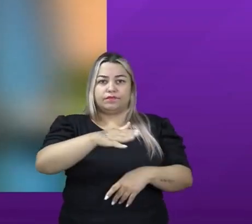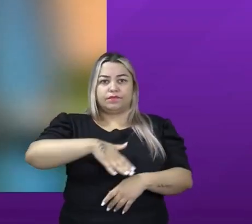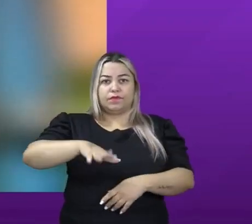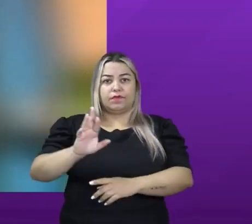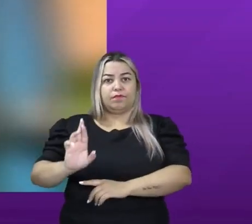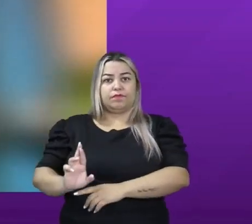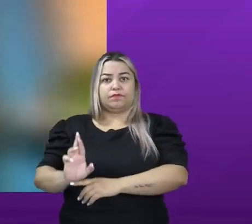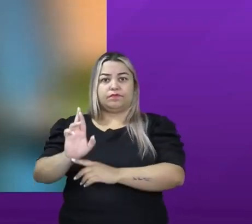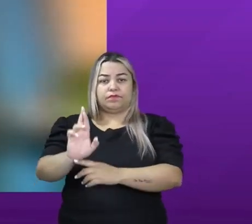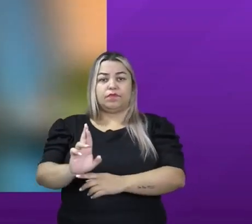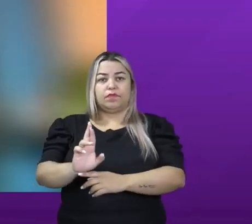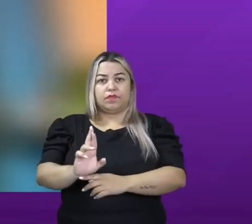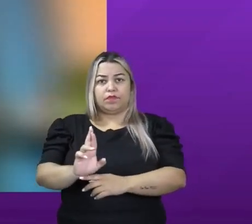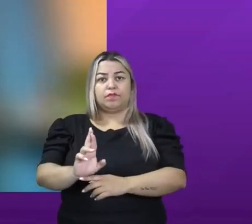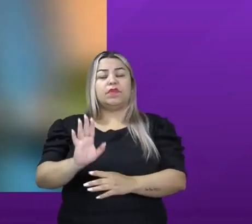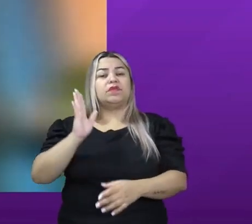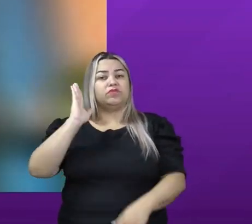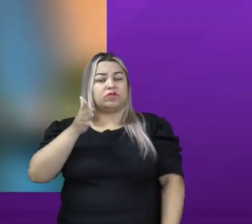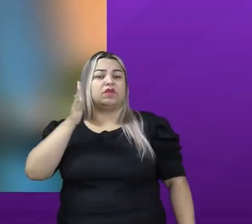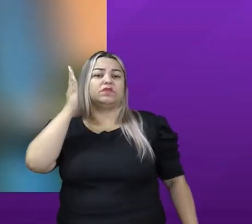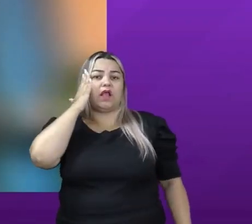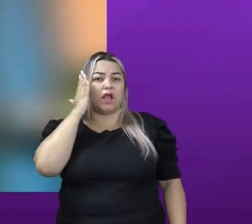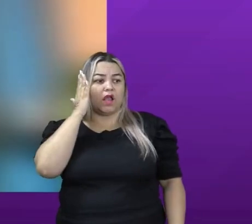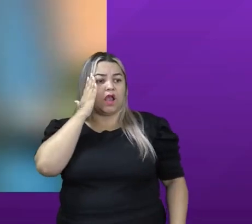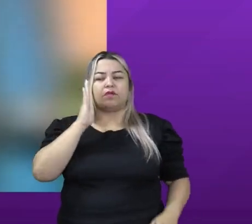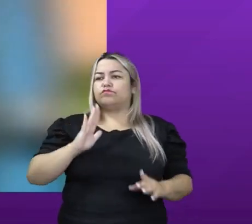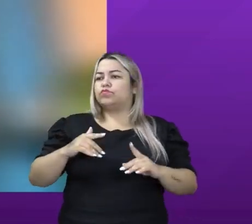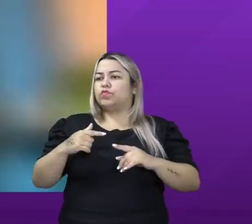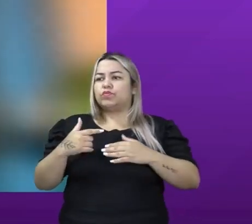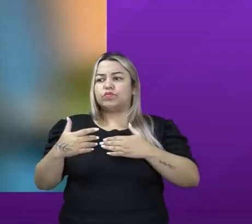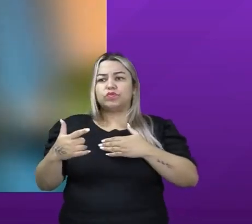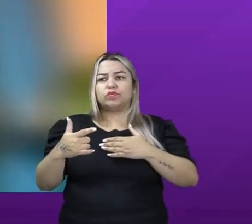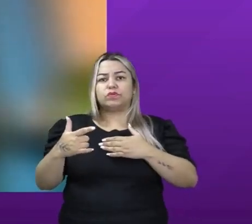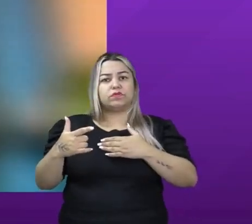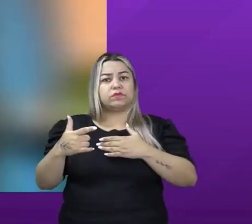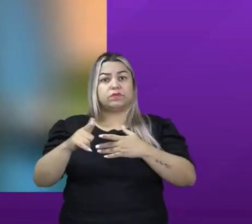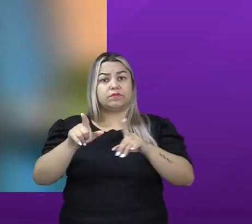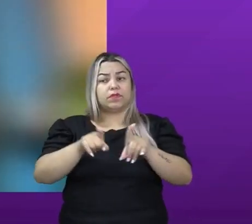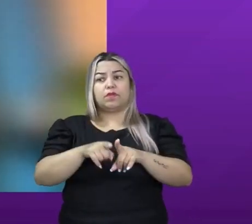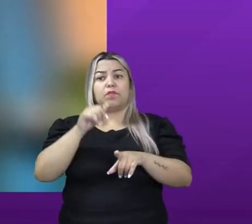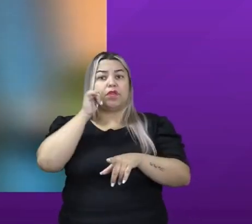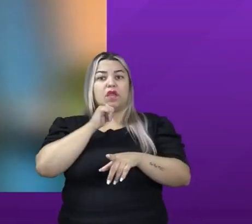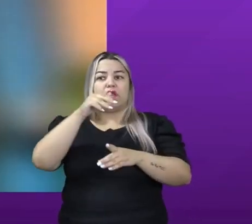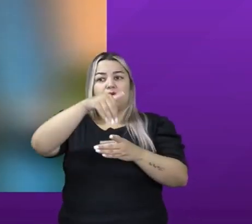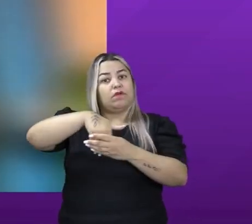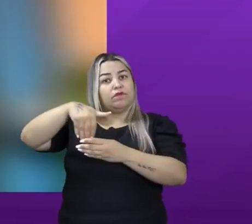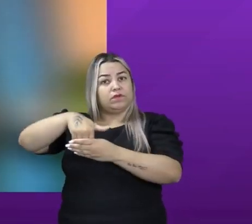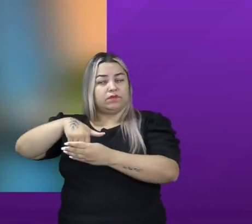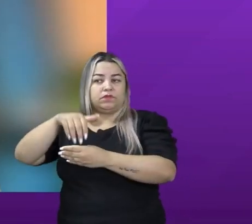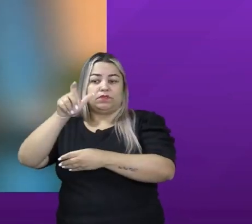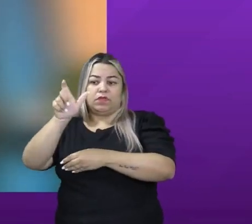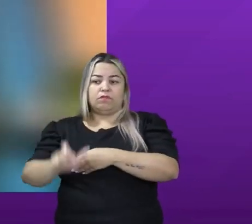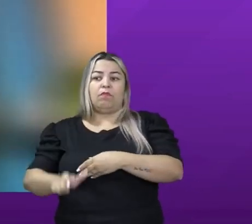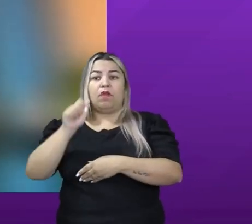nesses espaços? Mas a gente sabe que isso vai para muito além dessa questão de que mulher não vota em mulher, né? A gente